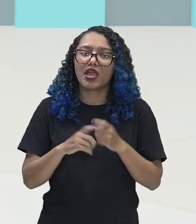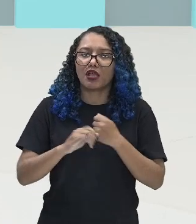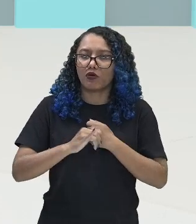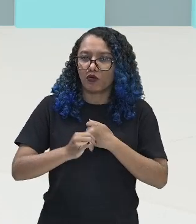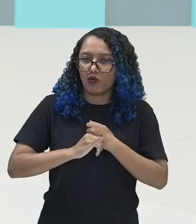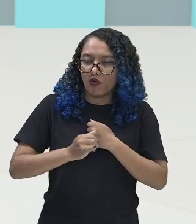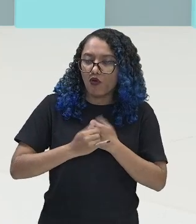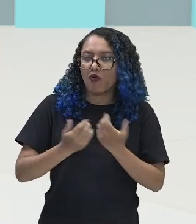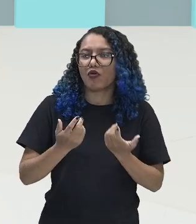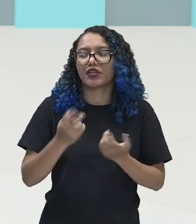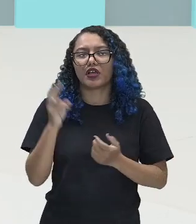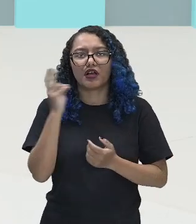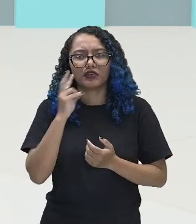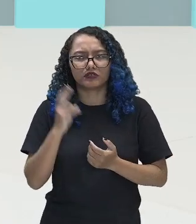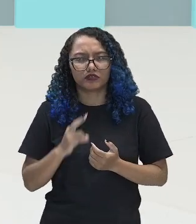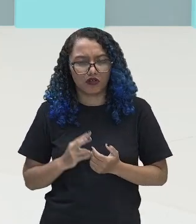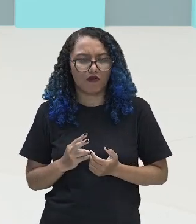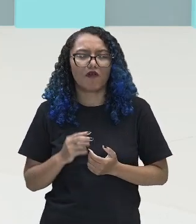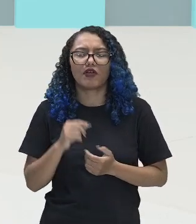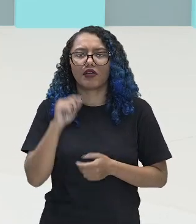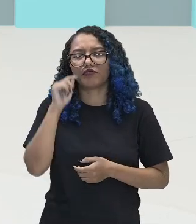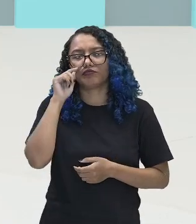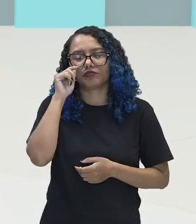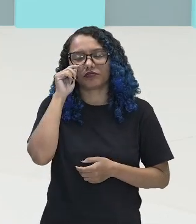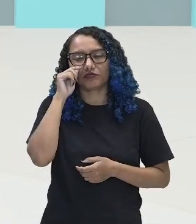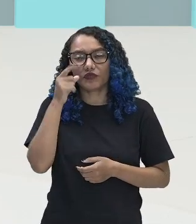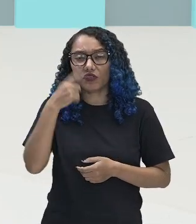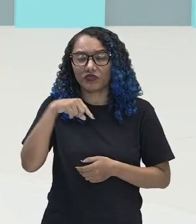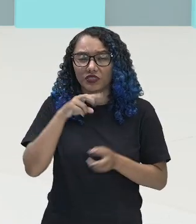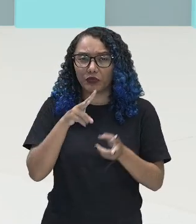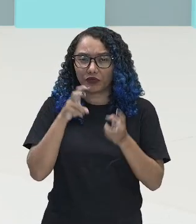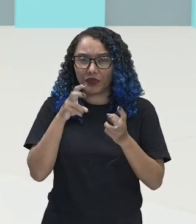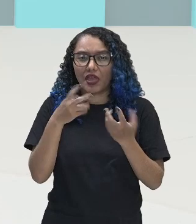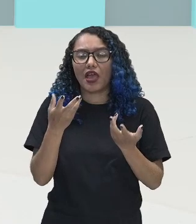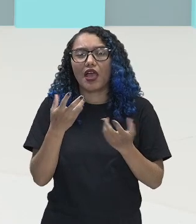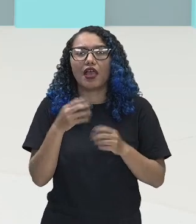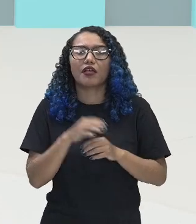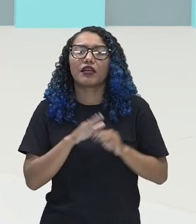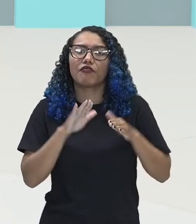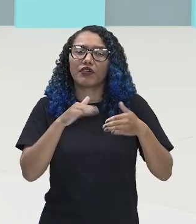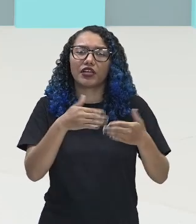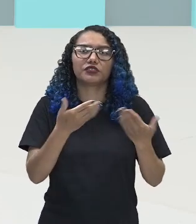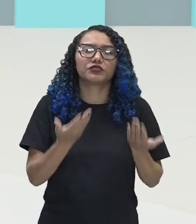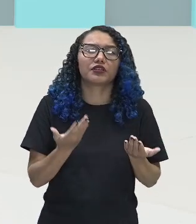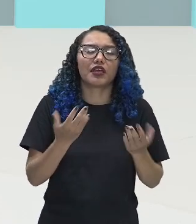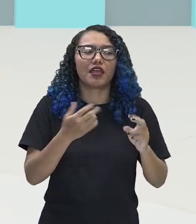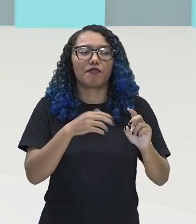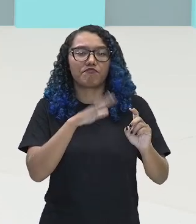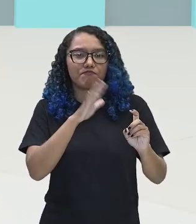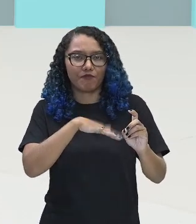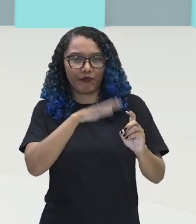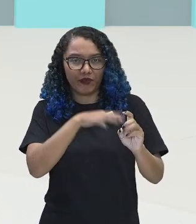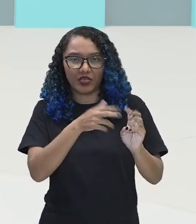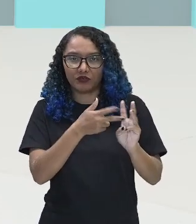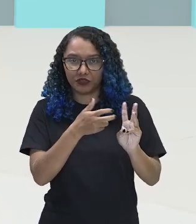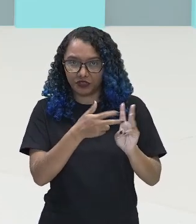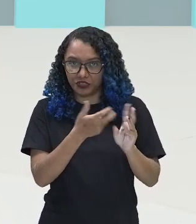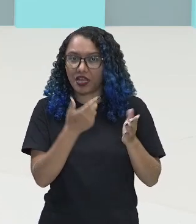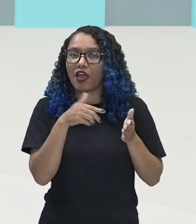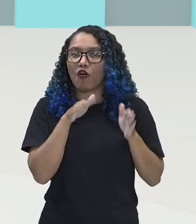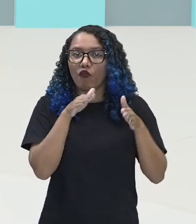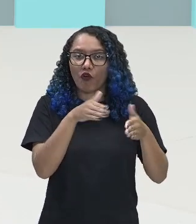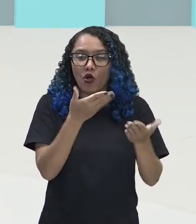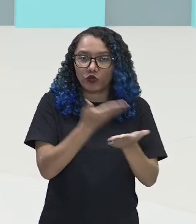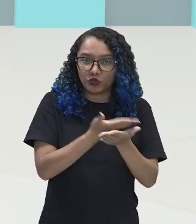são histórias. E se vocês perceberem, foram histórias de mitos indígenas, tanto que ela trabalha isso tanto no mestrado quanto